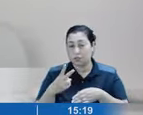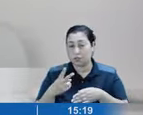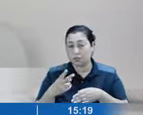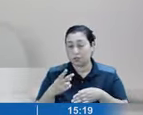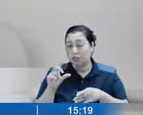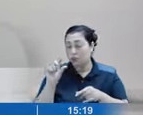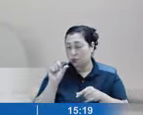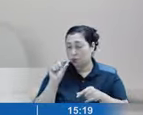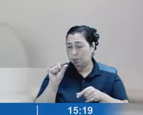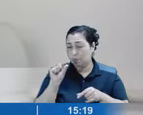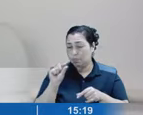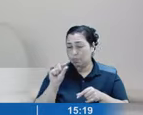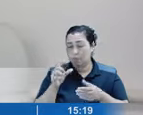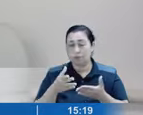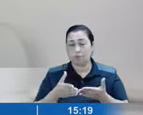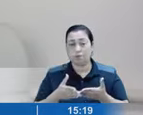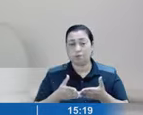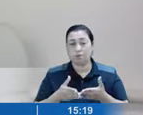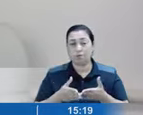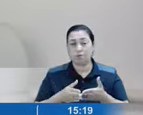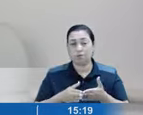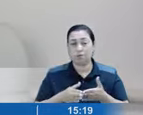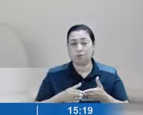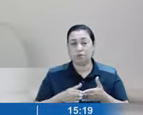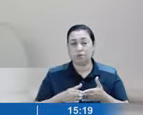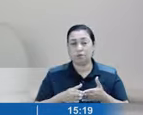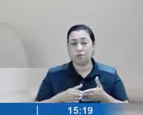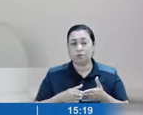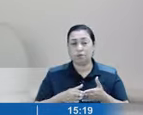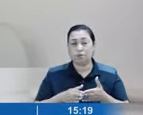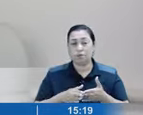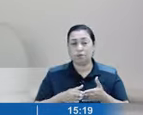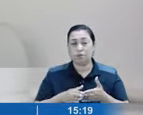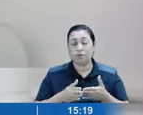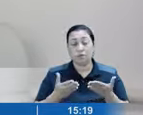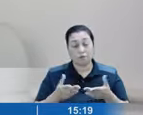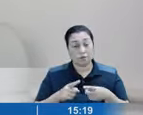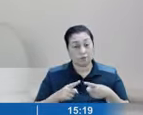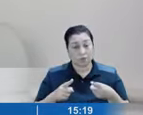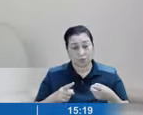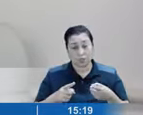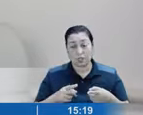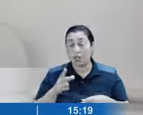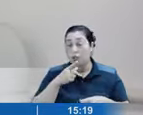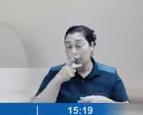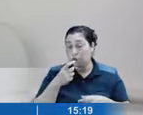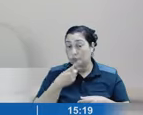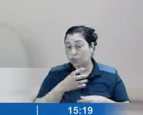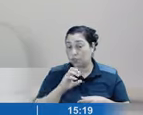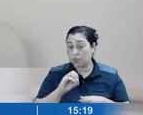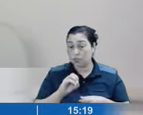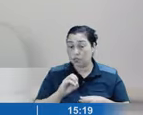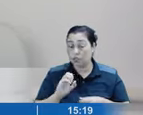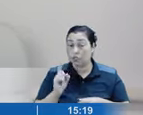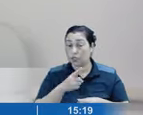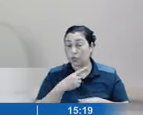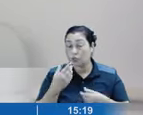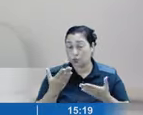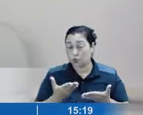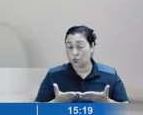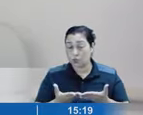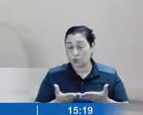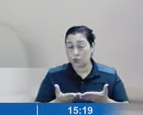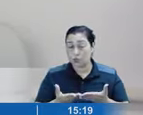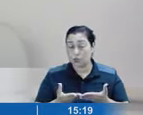Mais pequenos, menos de 5 milímetros, né? Mas a literatura fala em 10. A gente aqui que